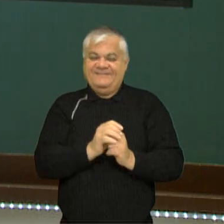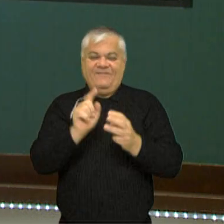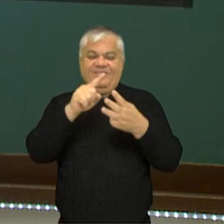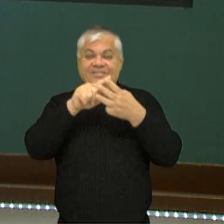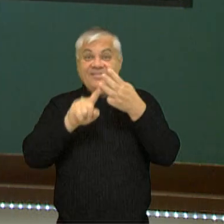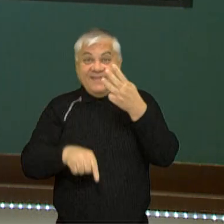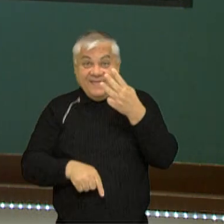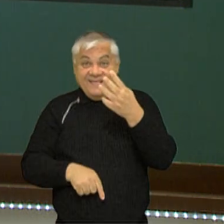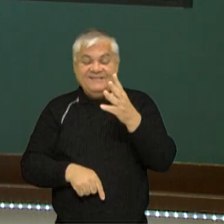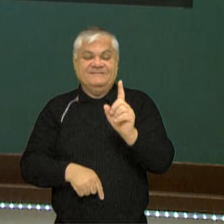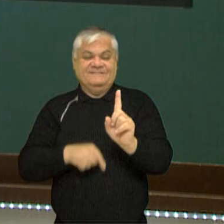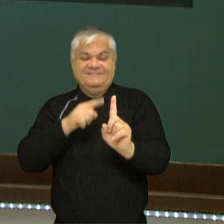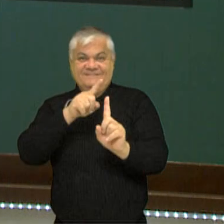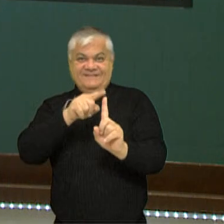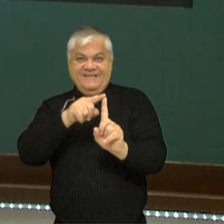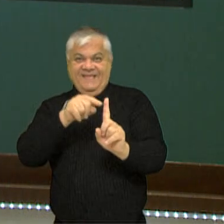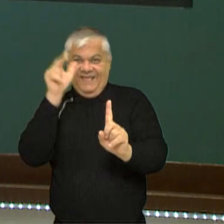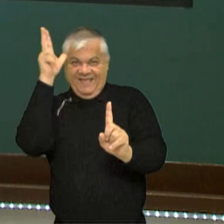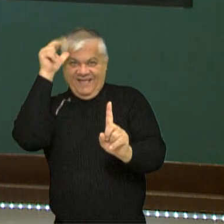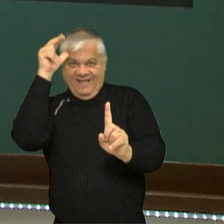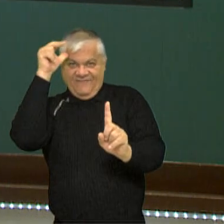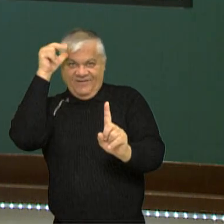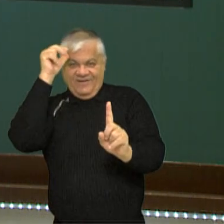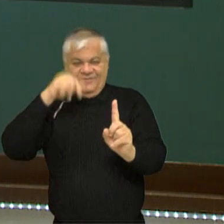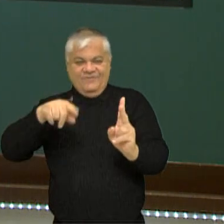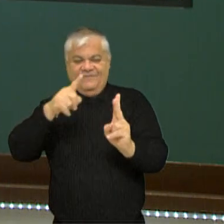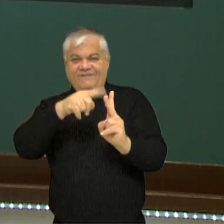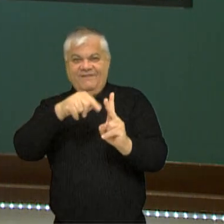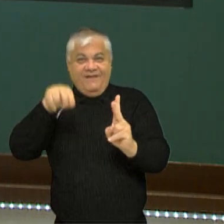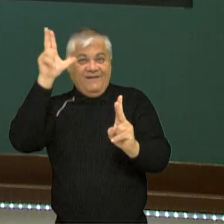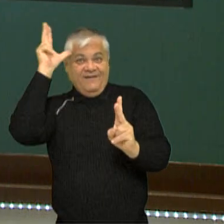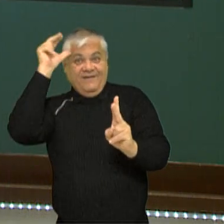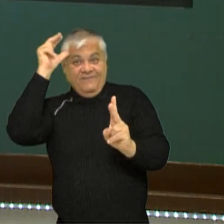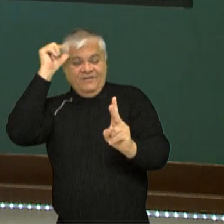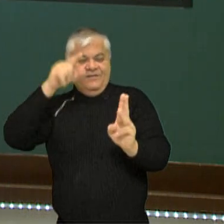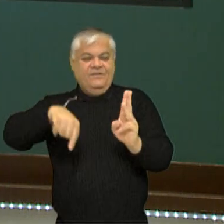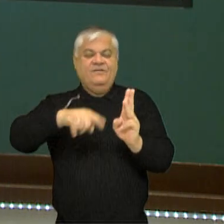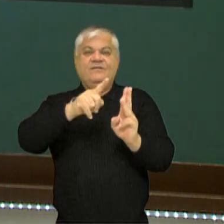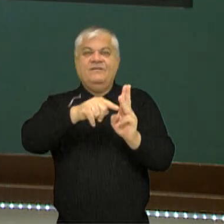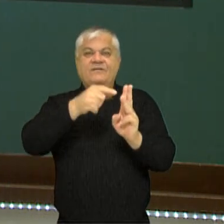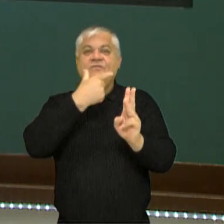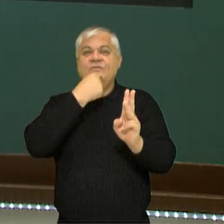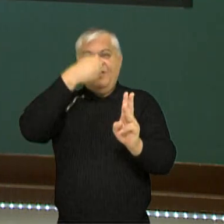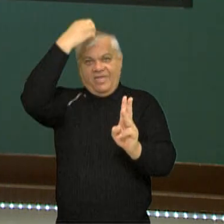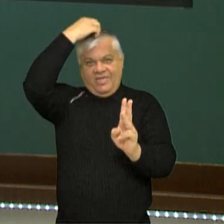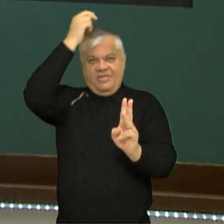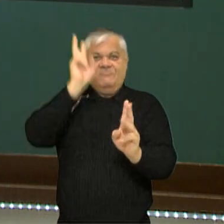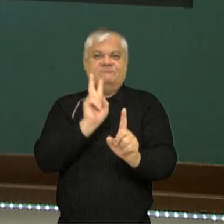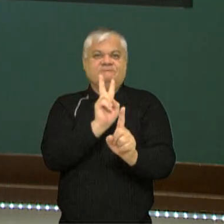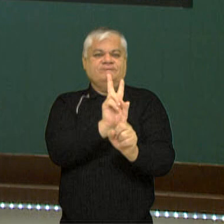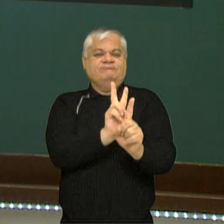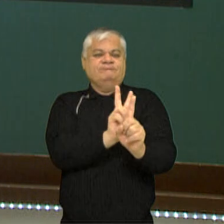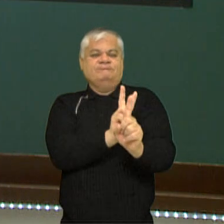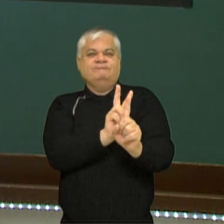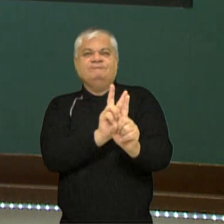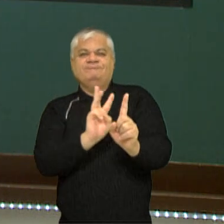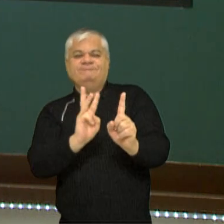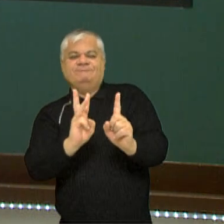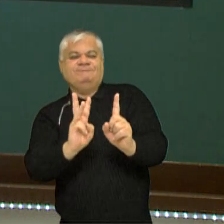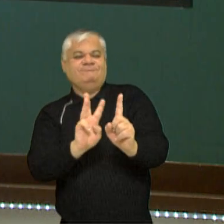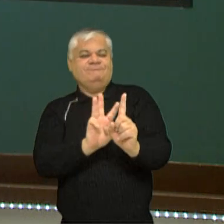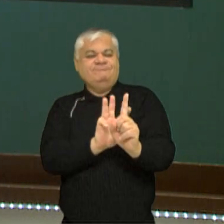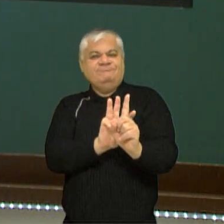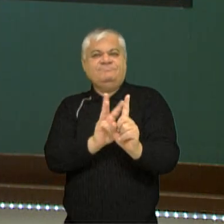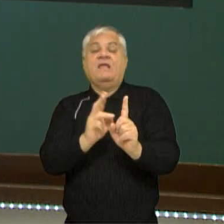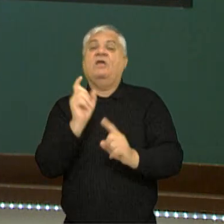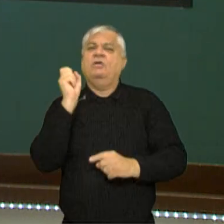três peças para chegar nessa posição de checkmate, tá? Essa é uma posição muito difícil de acontecer,